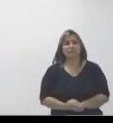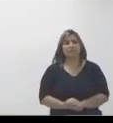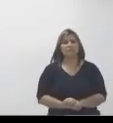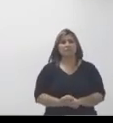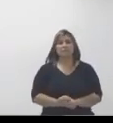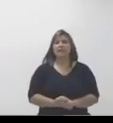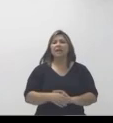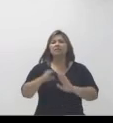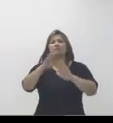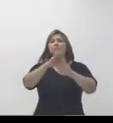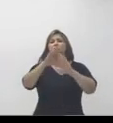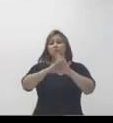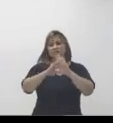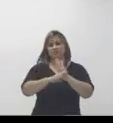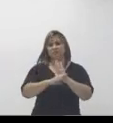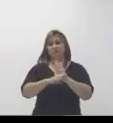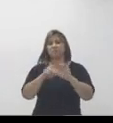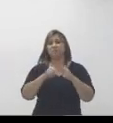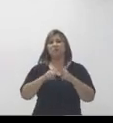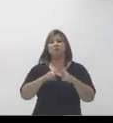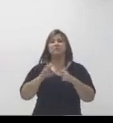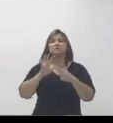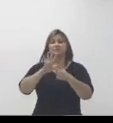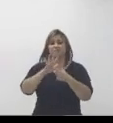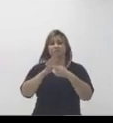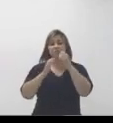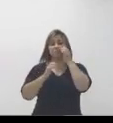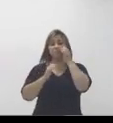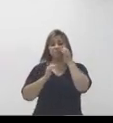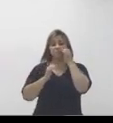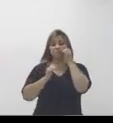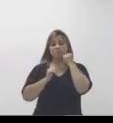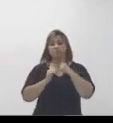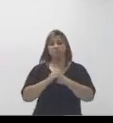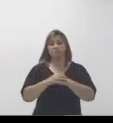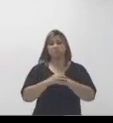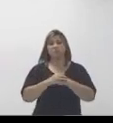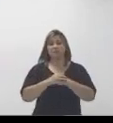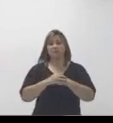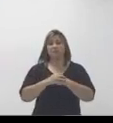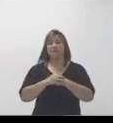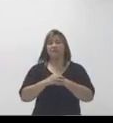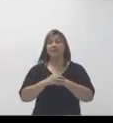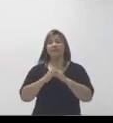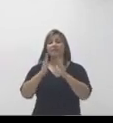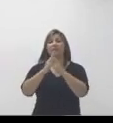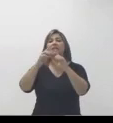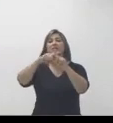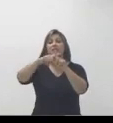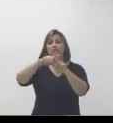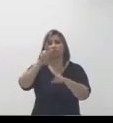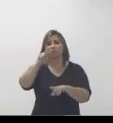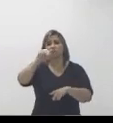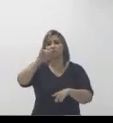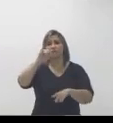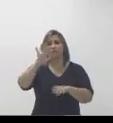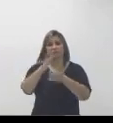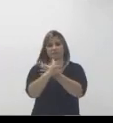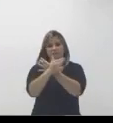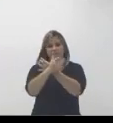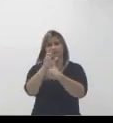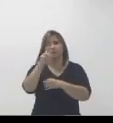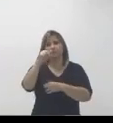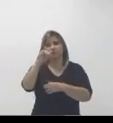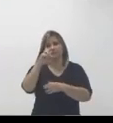qual religião é porque é público mas da da igreja universal que é contra a internação